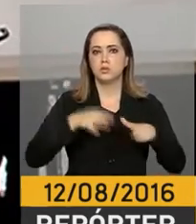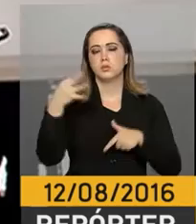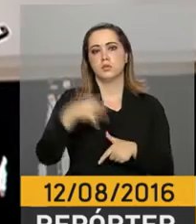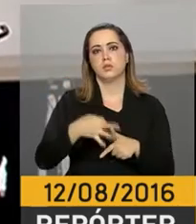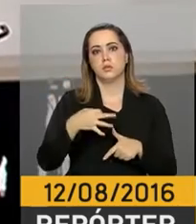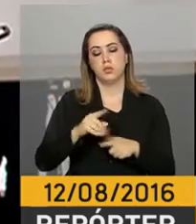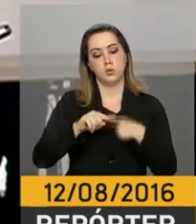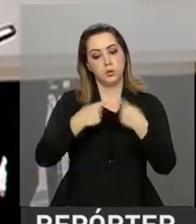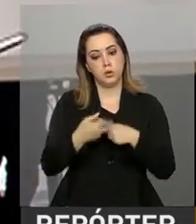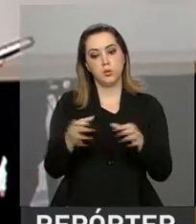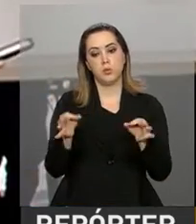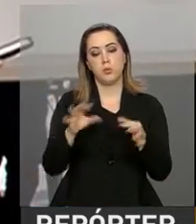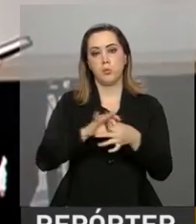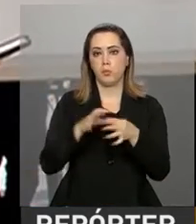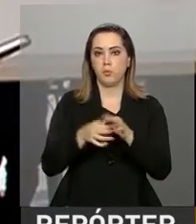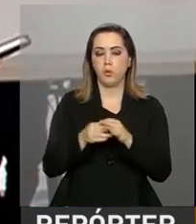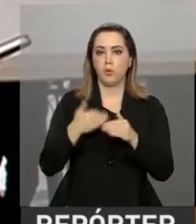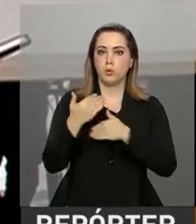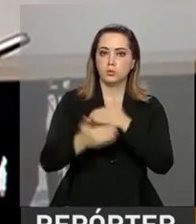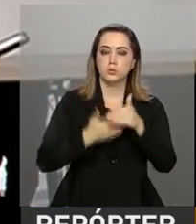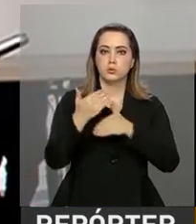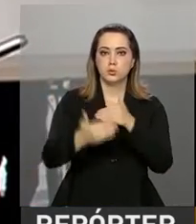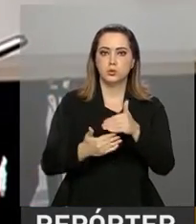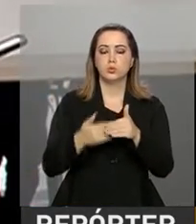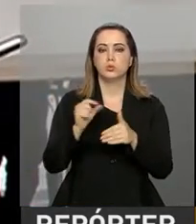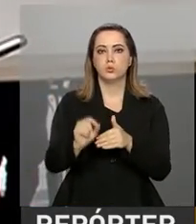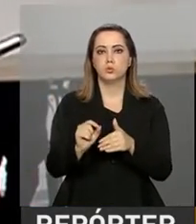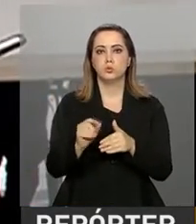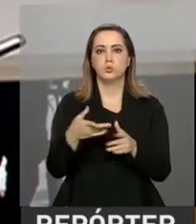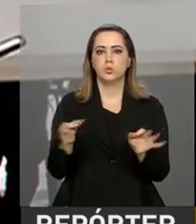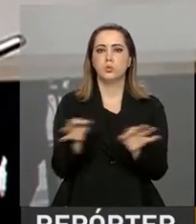frente, continua, no momento em que a Olimpíada termina,